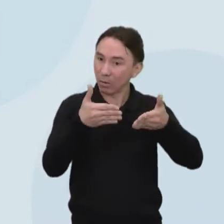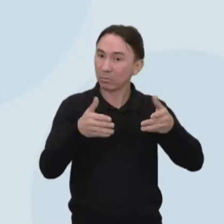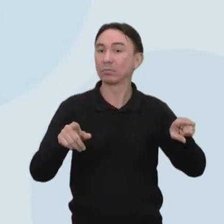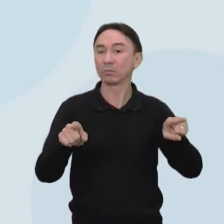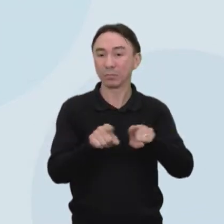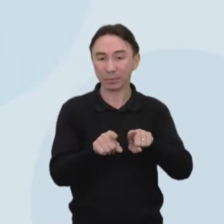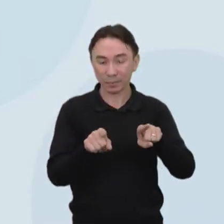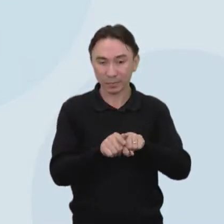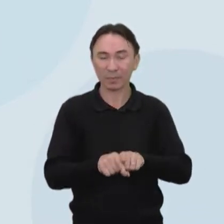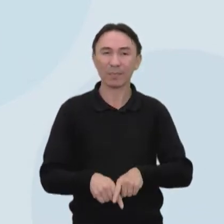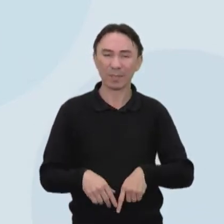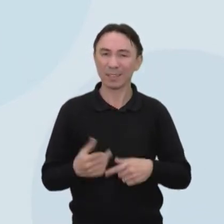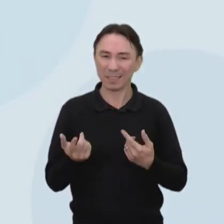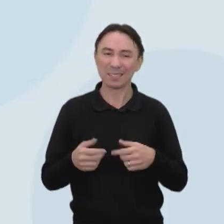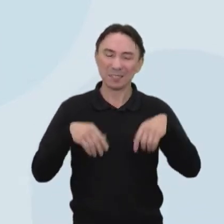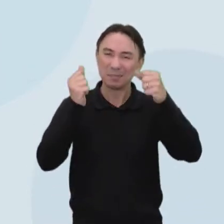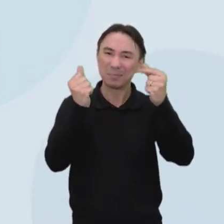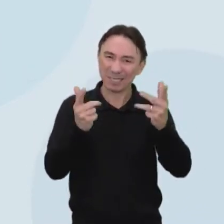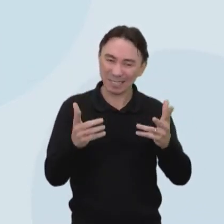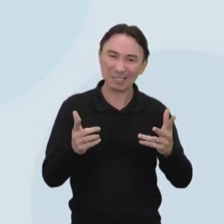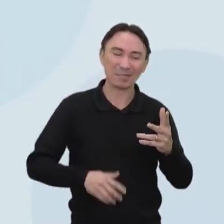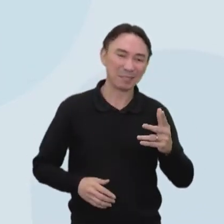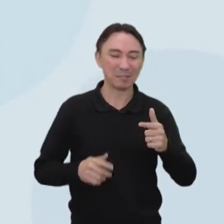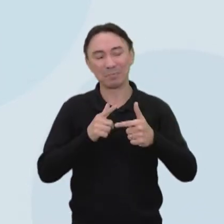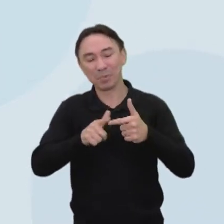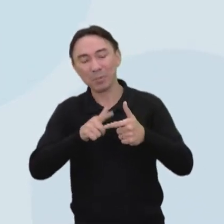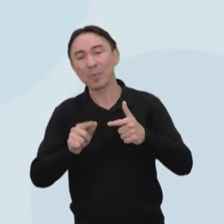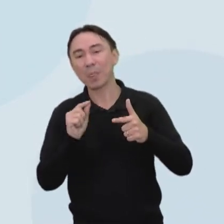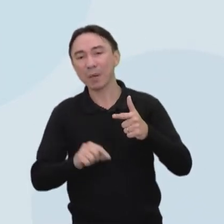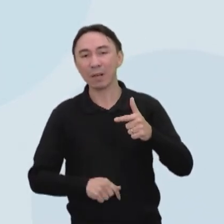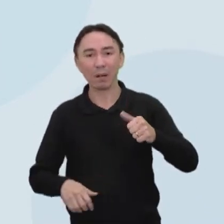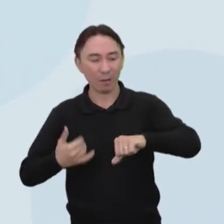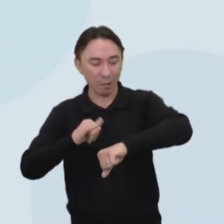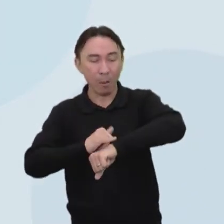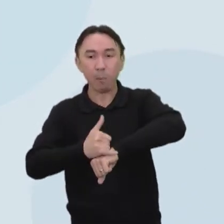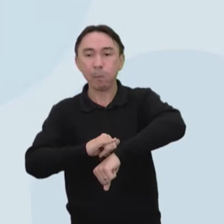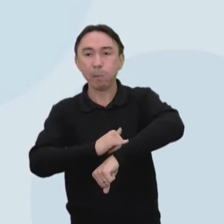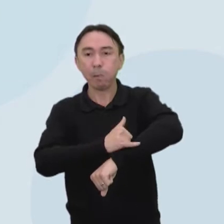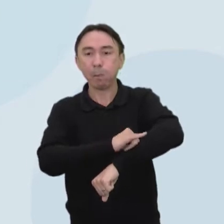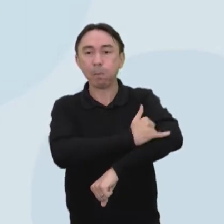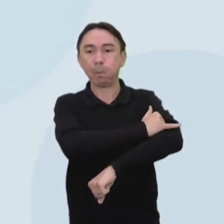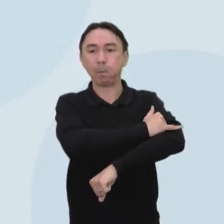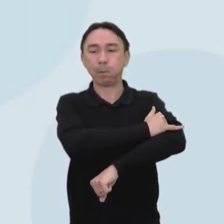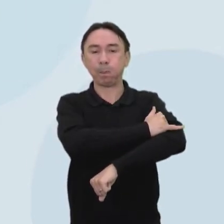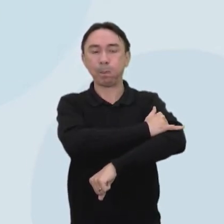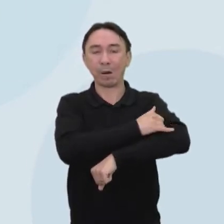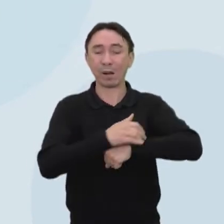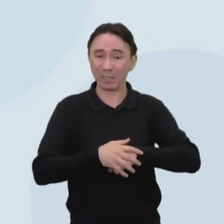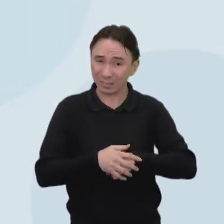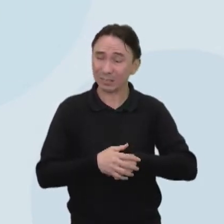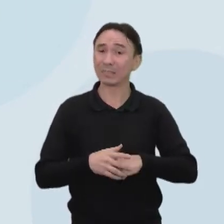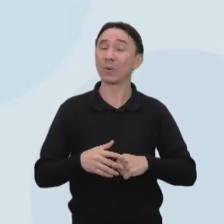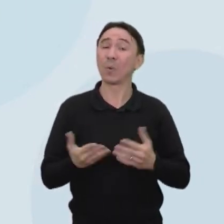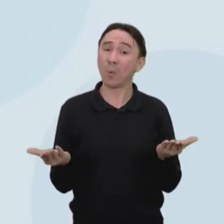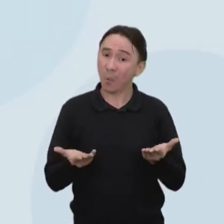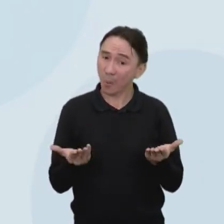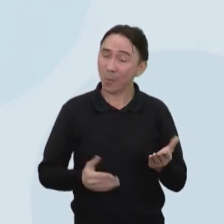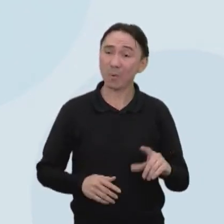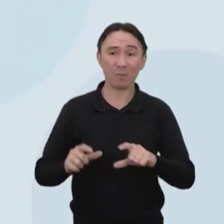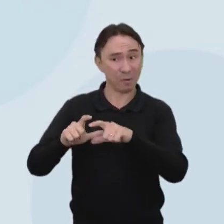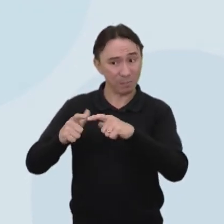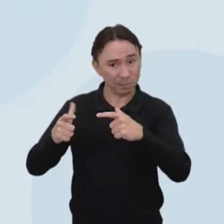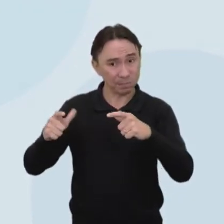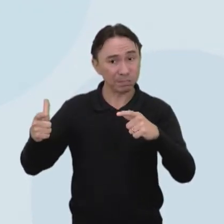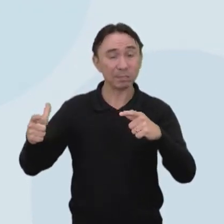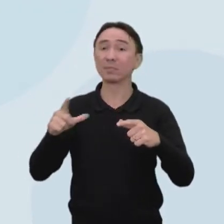da obesidade, também algo que está apresentando, né, um grande número, uma grande porcentagem de